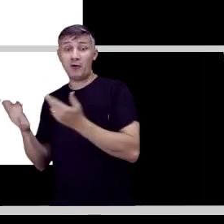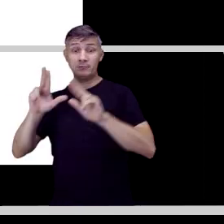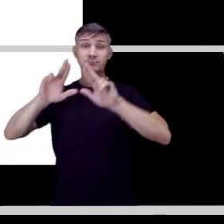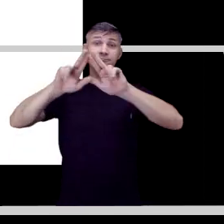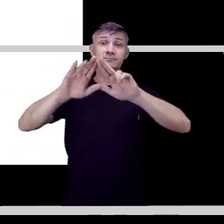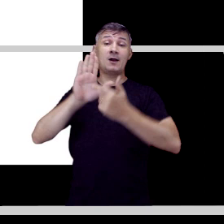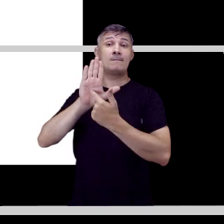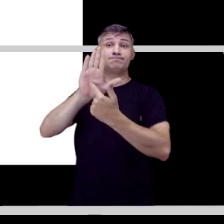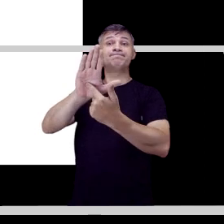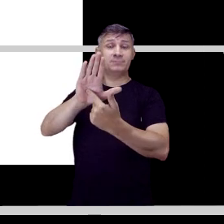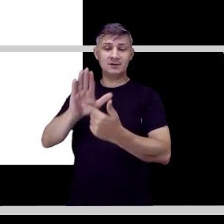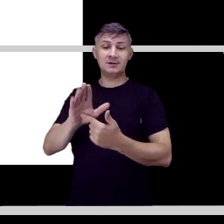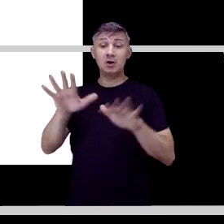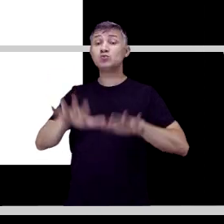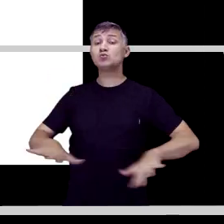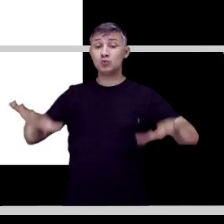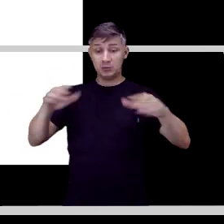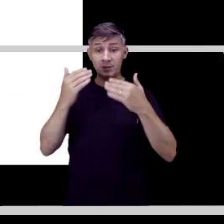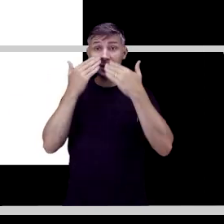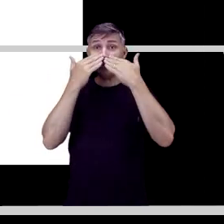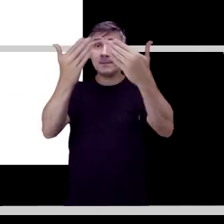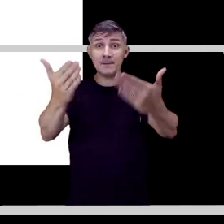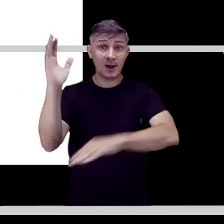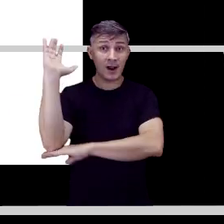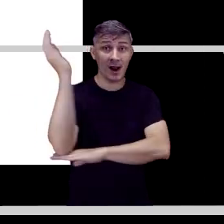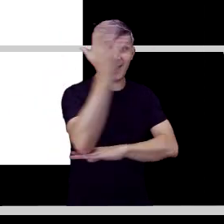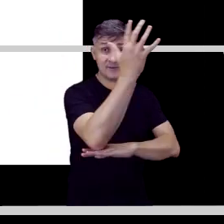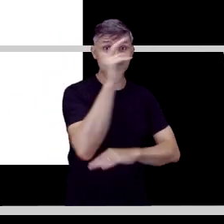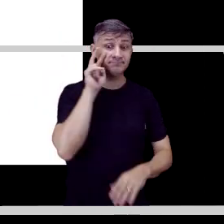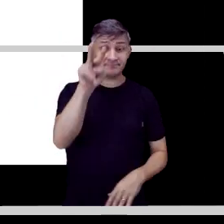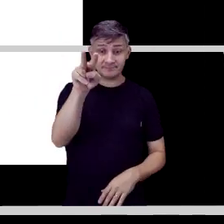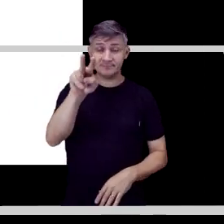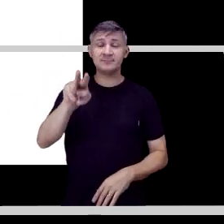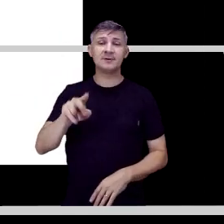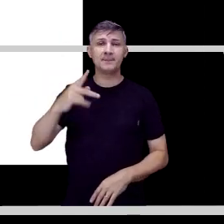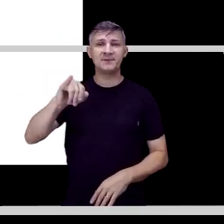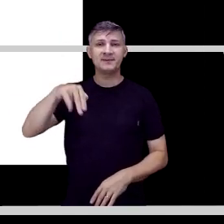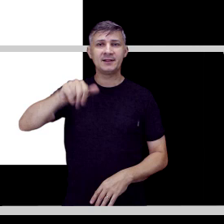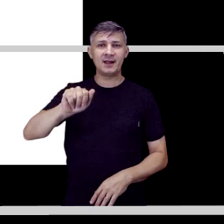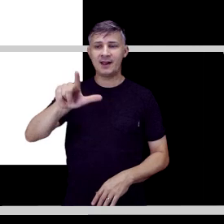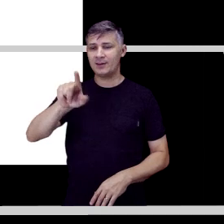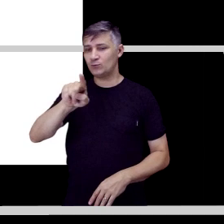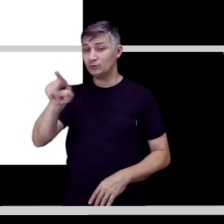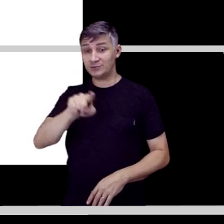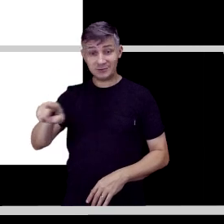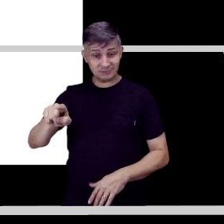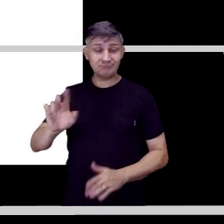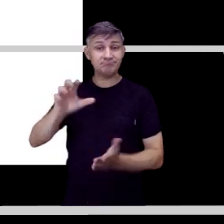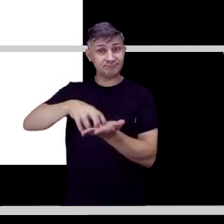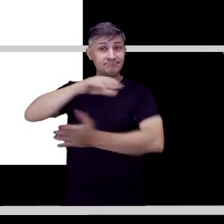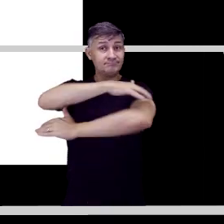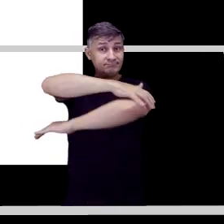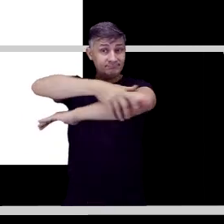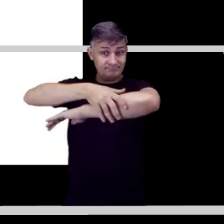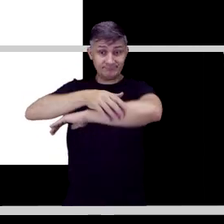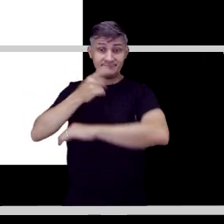que se abre agora para o parque também, para a Pinaluz, né? Com a Galeria Praça na parte